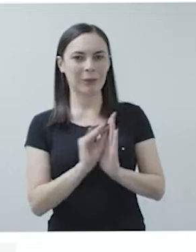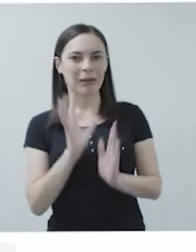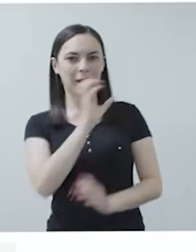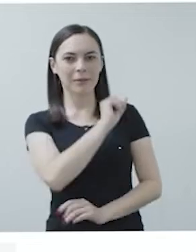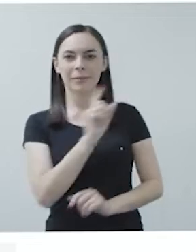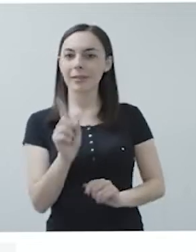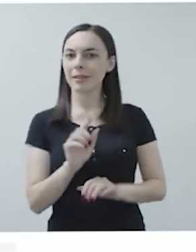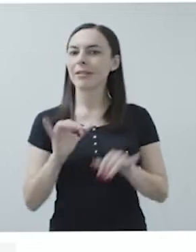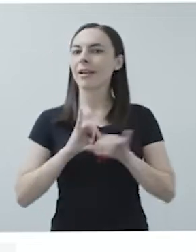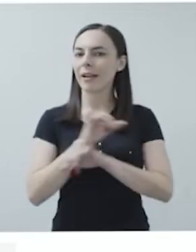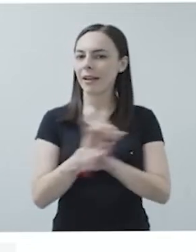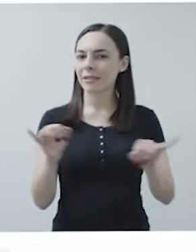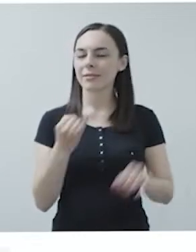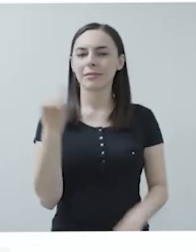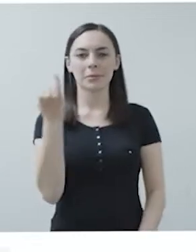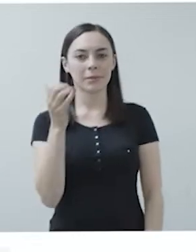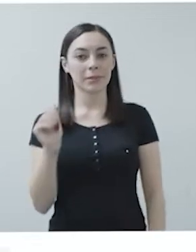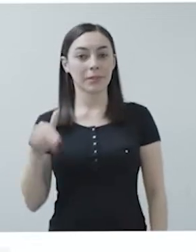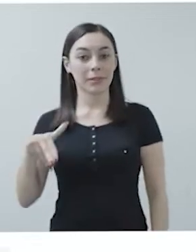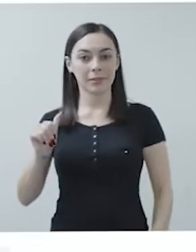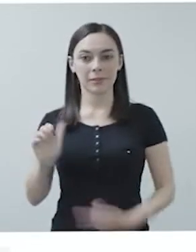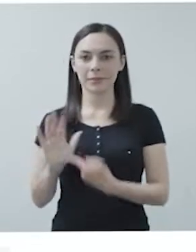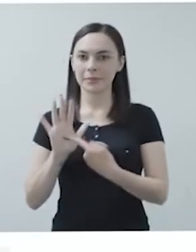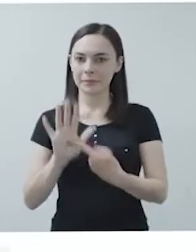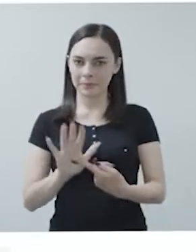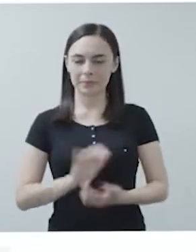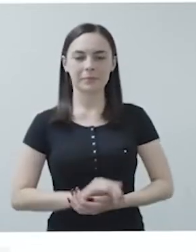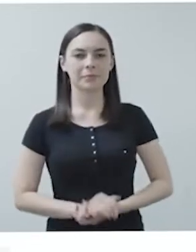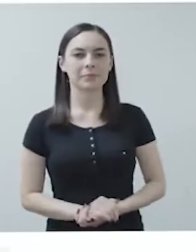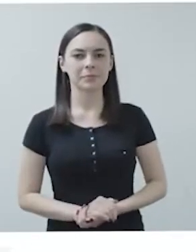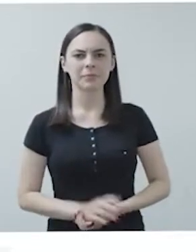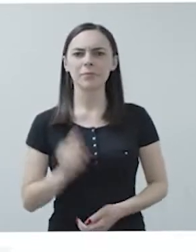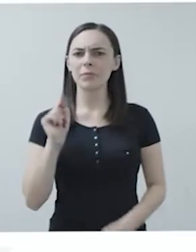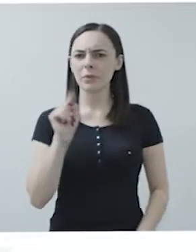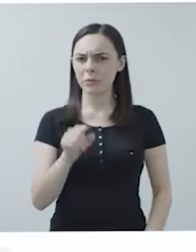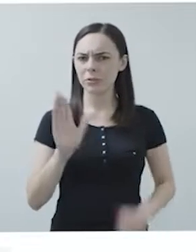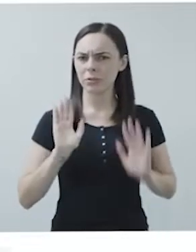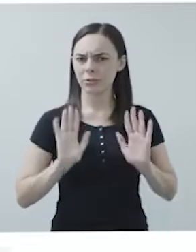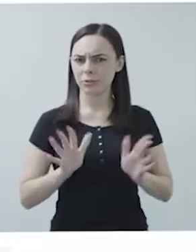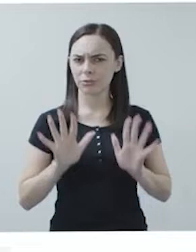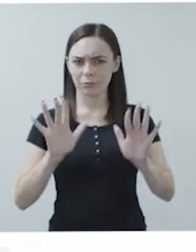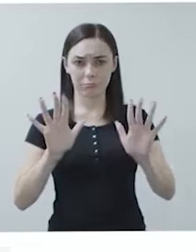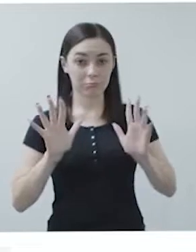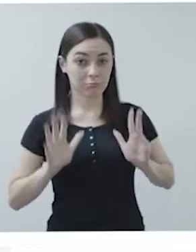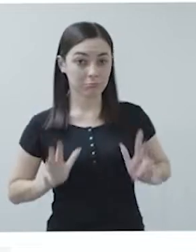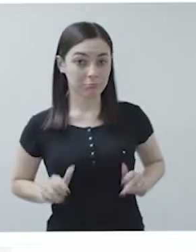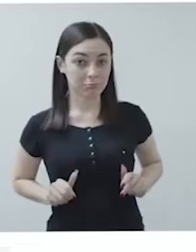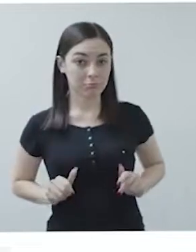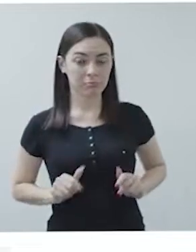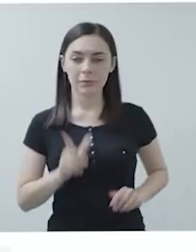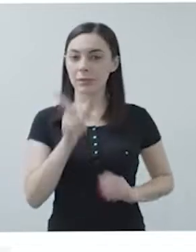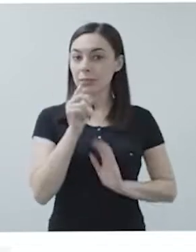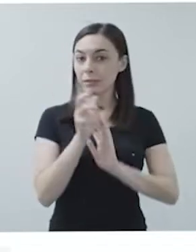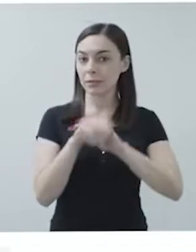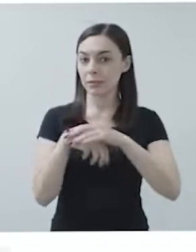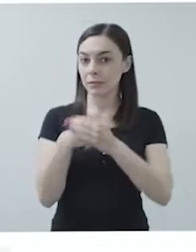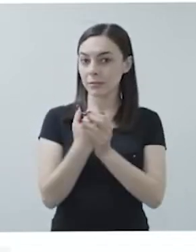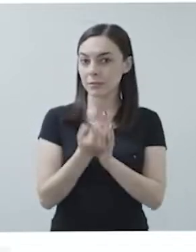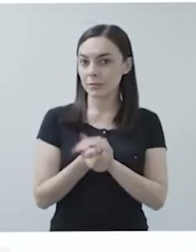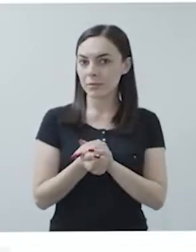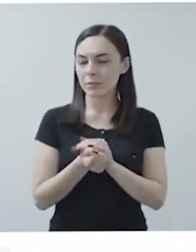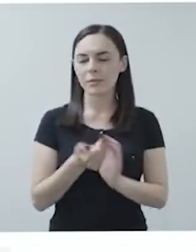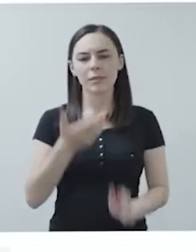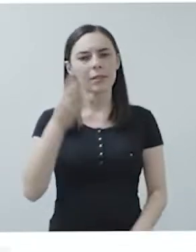para um recado bem importante da Ana. Você já lembrou de higienizar as suas mãos hoje? Já lavou as suas mãos?